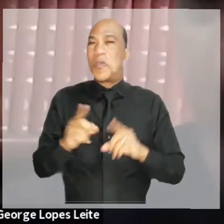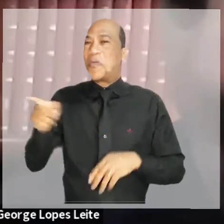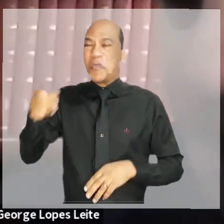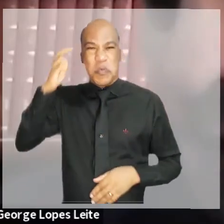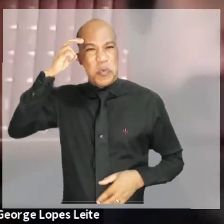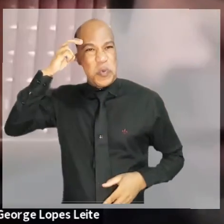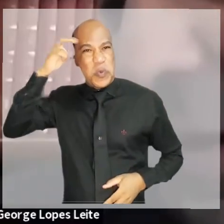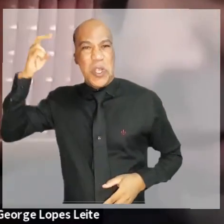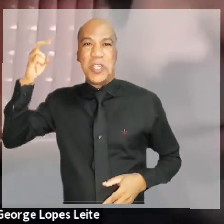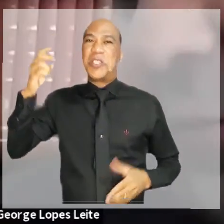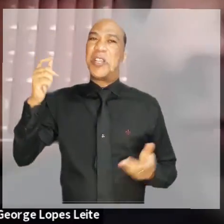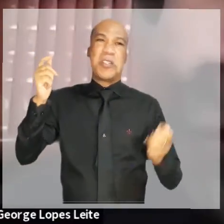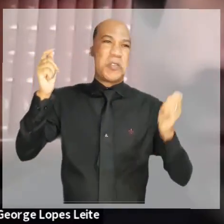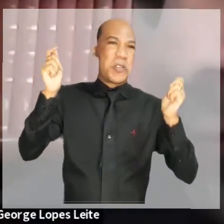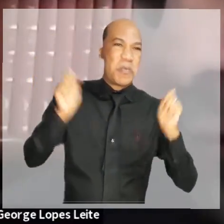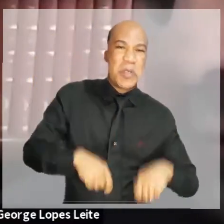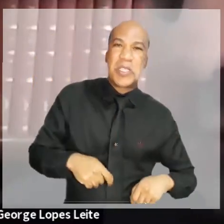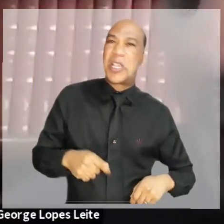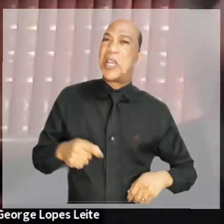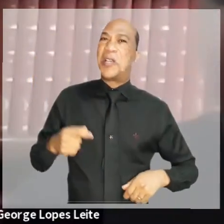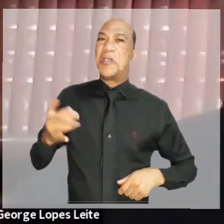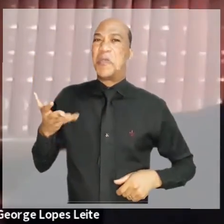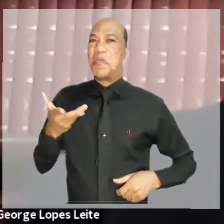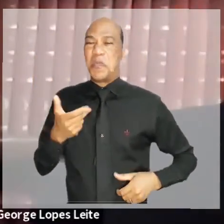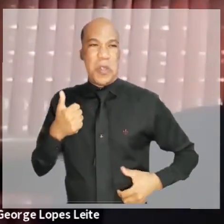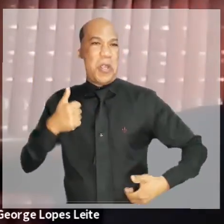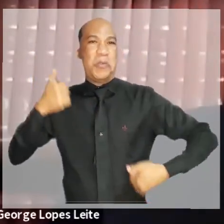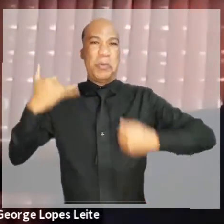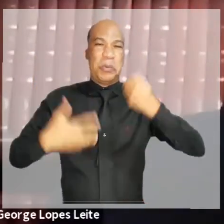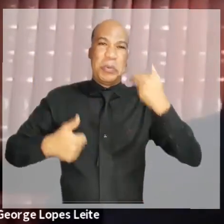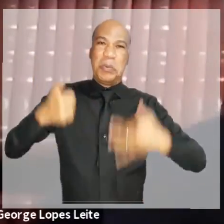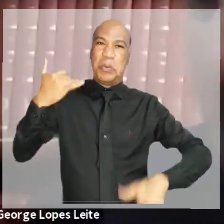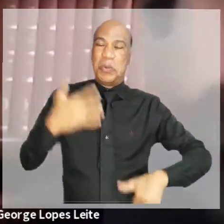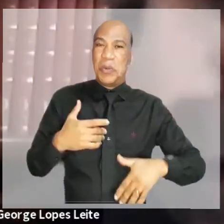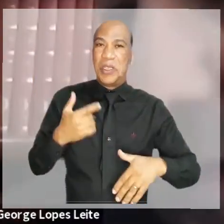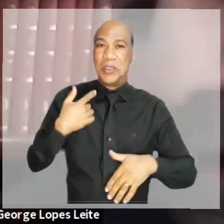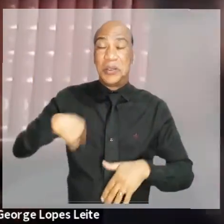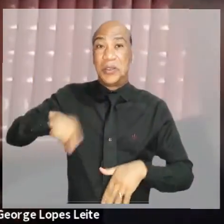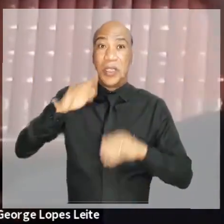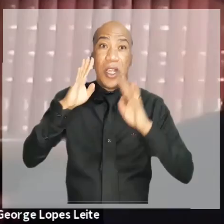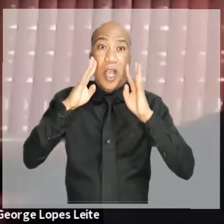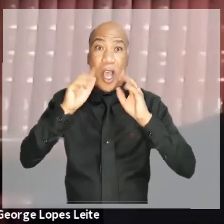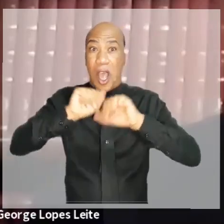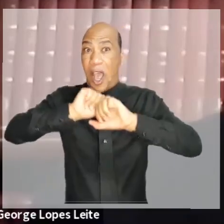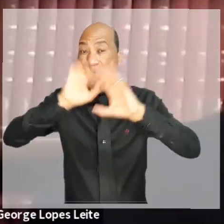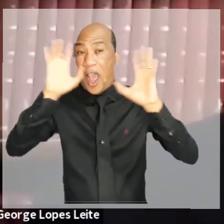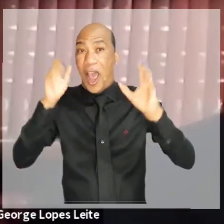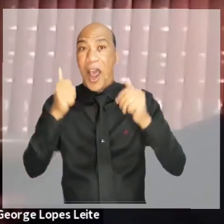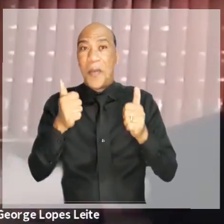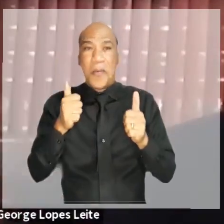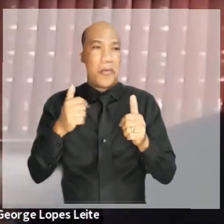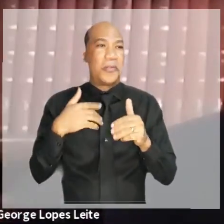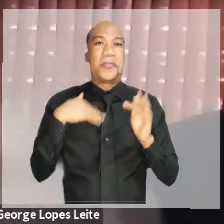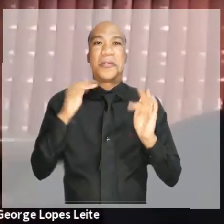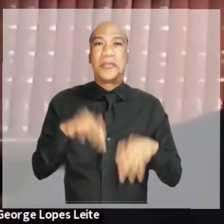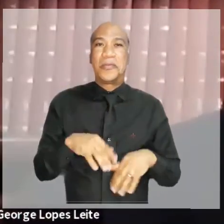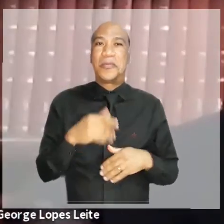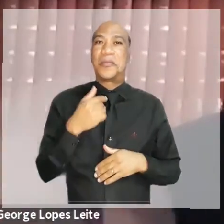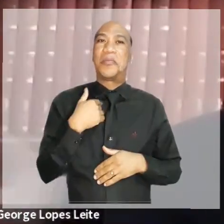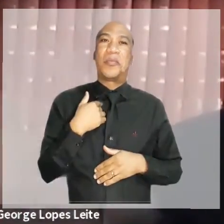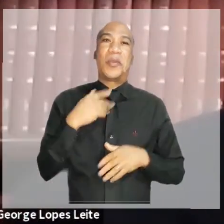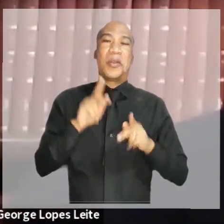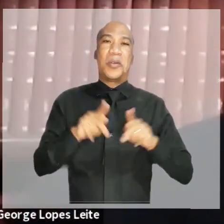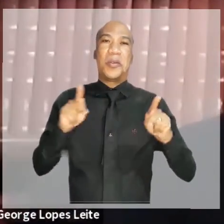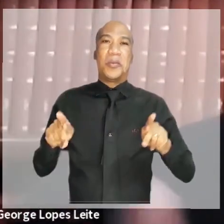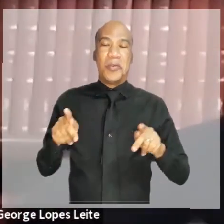da finalização do Ronaldo Lemos, quando ele fala, mandem, me